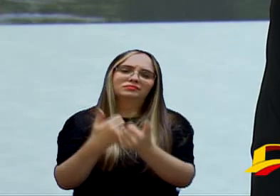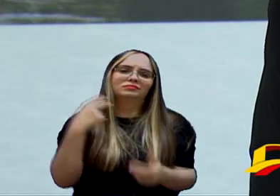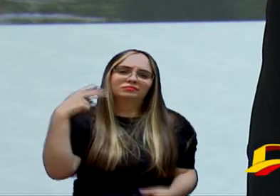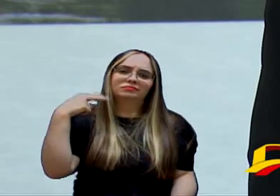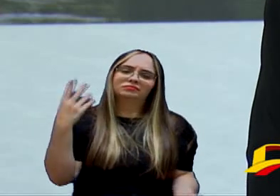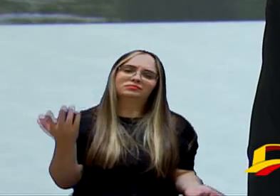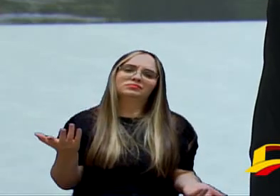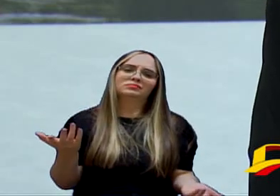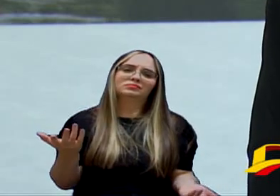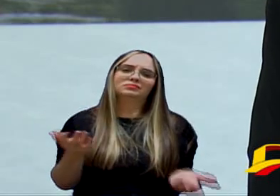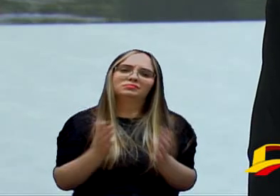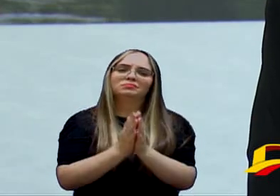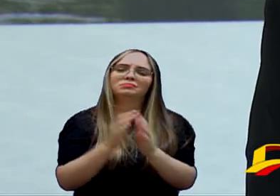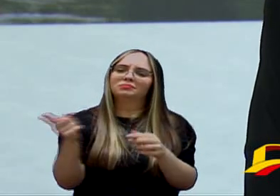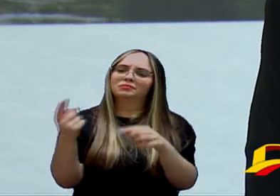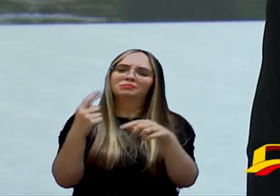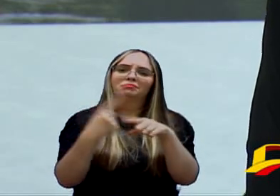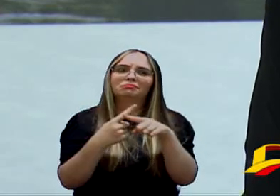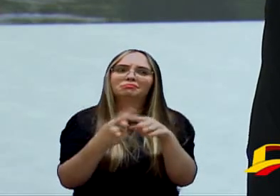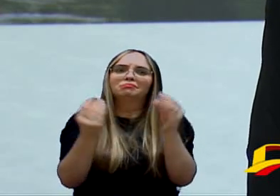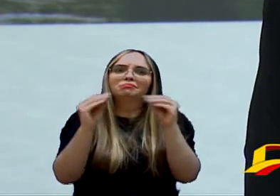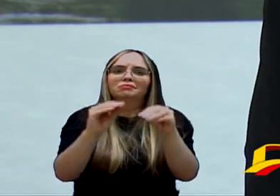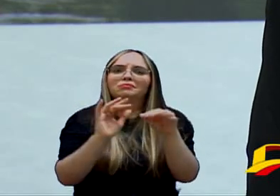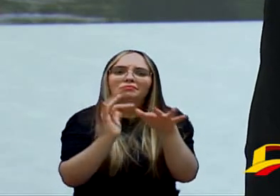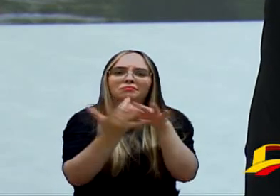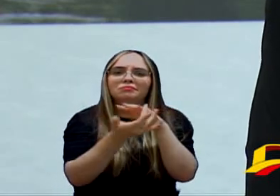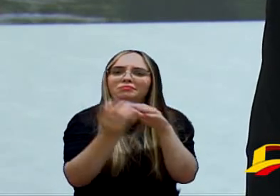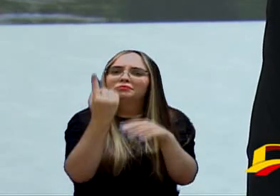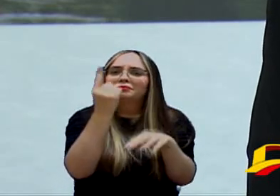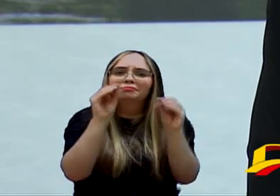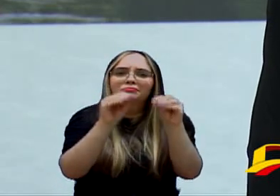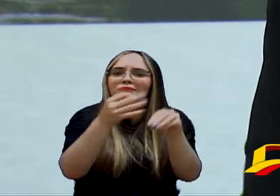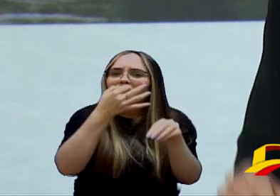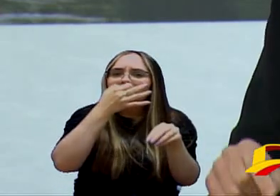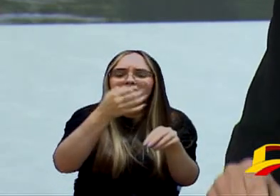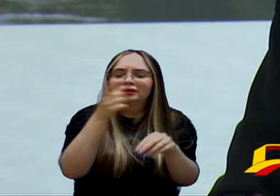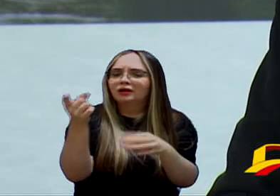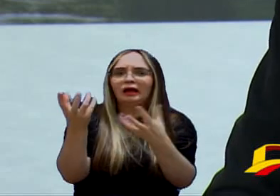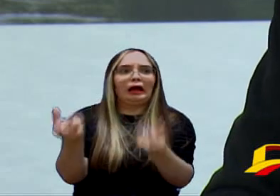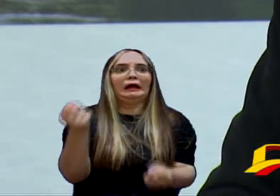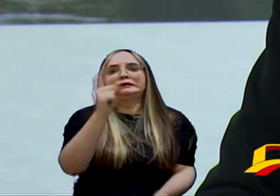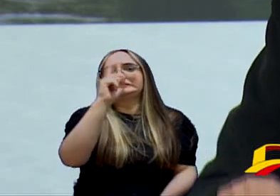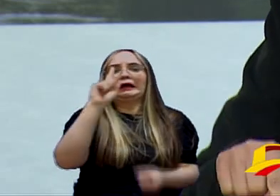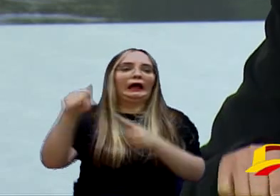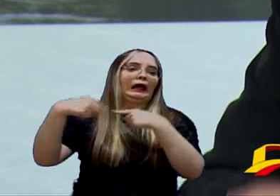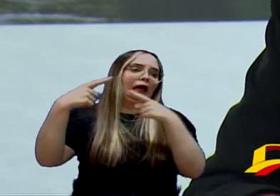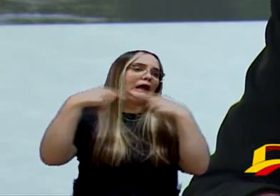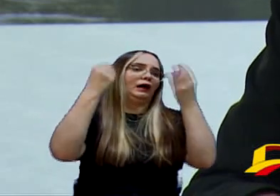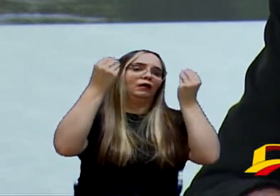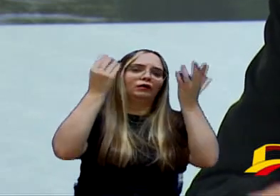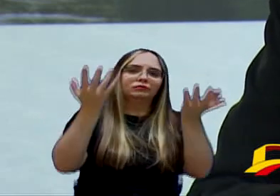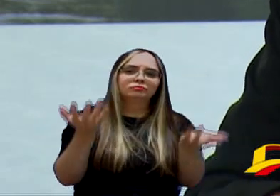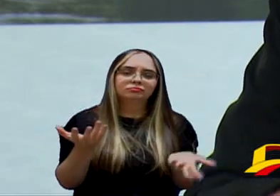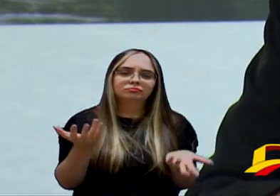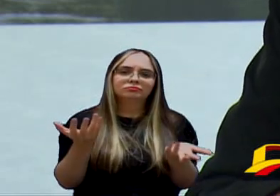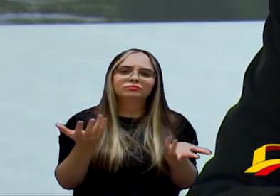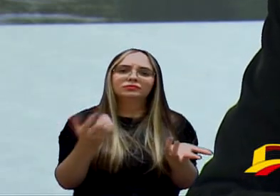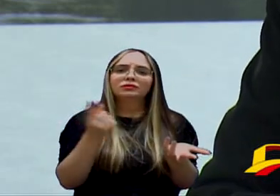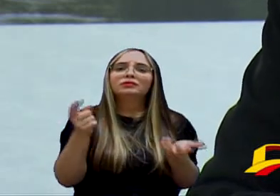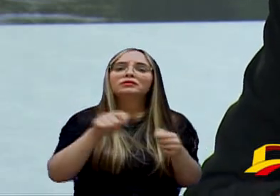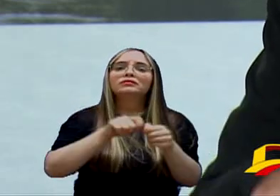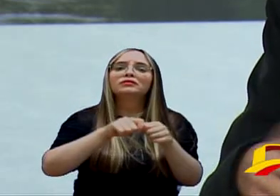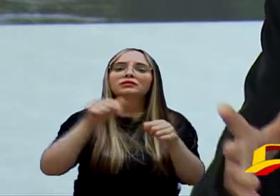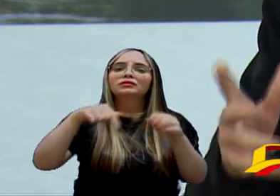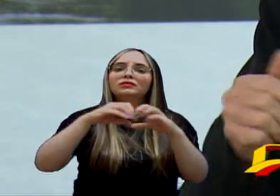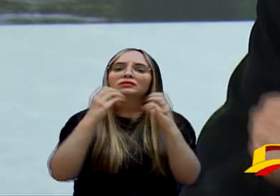vereadora porque ela faz comentários que ele sente ofendido nas redes sociais mas ele percebe da forma que na